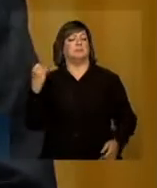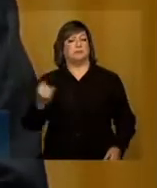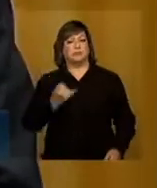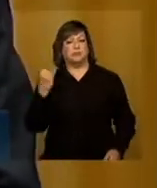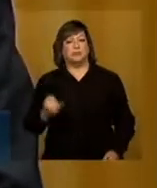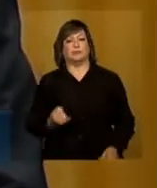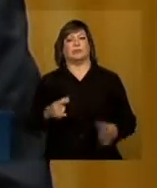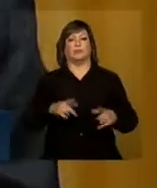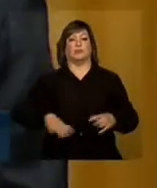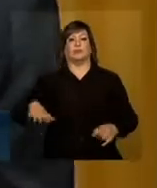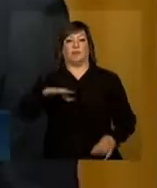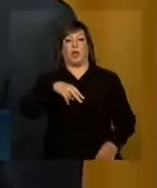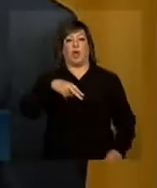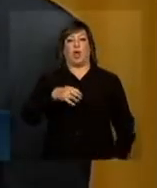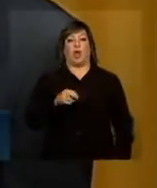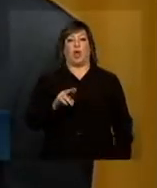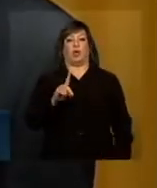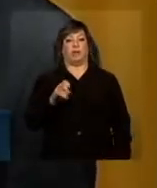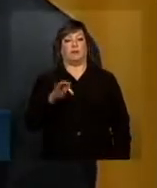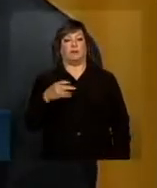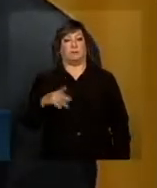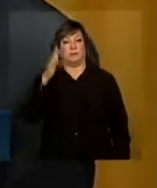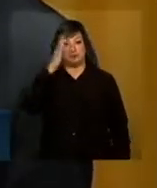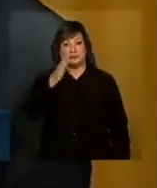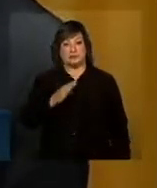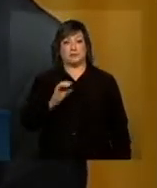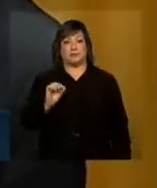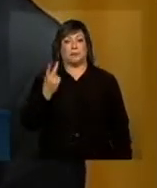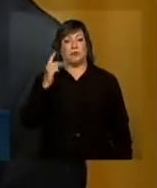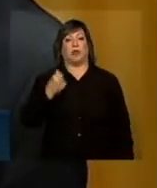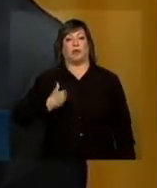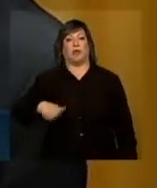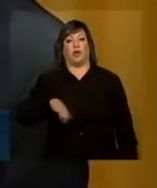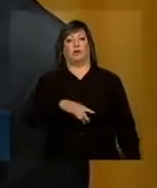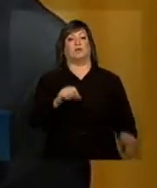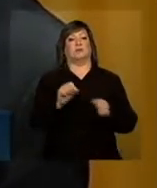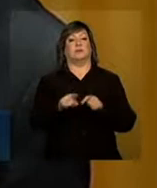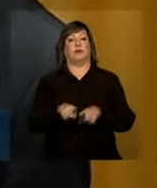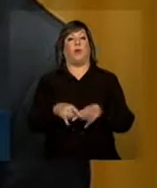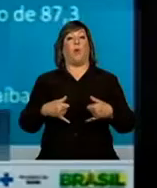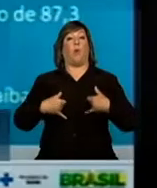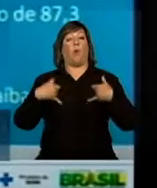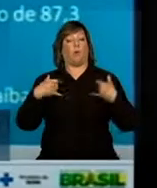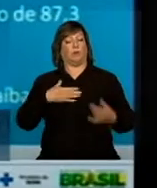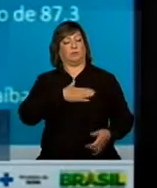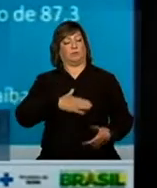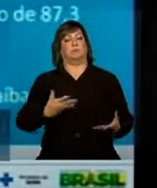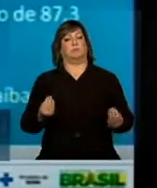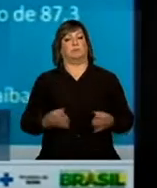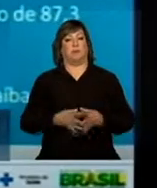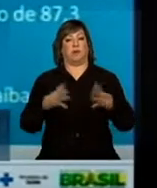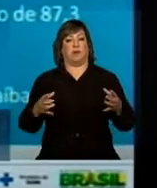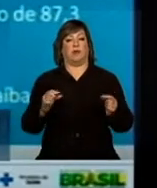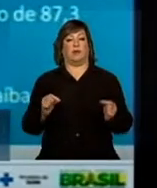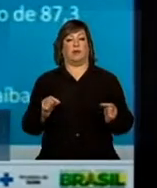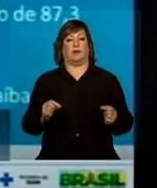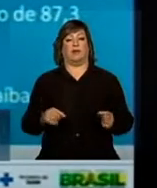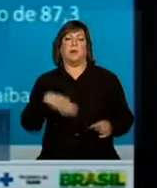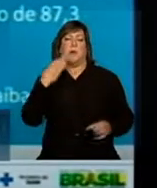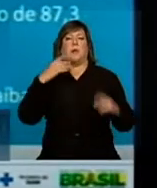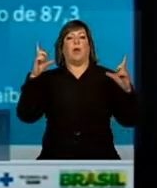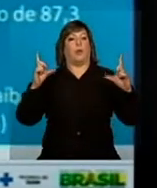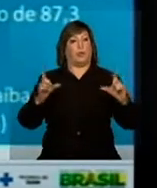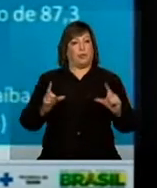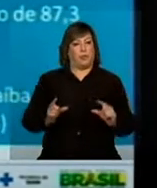no Nordeste brasileiro, que é, para nós, um orgulho ainda maior. Quer dizer, a queda vem aumentando no